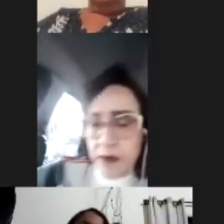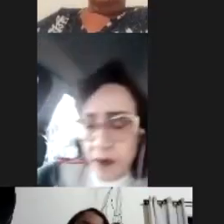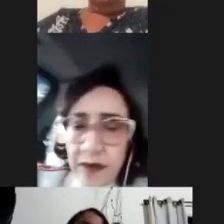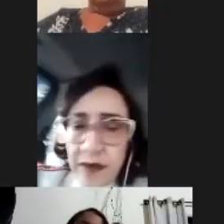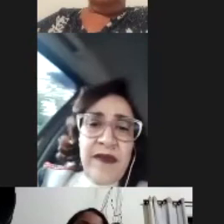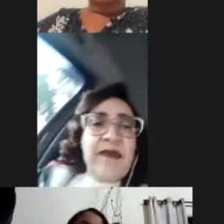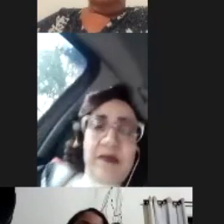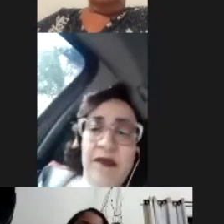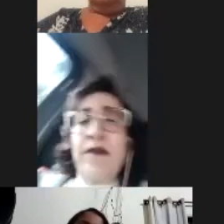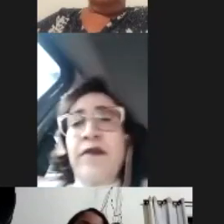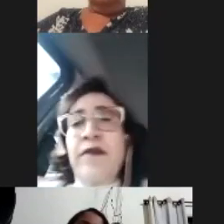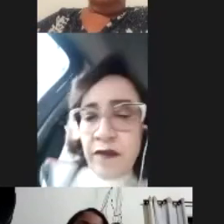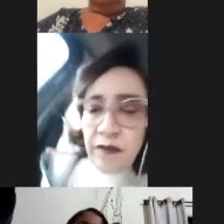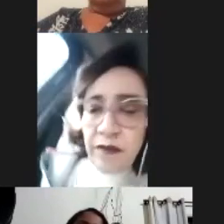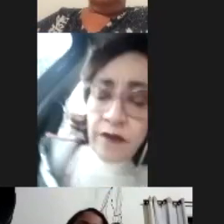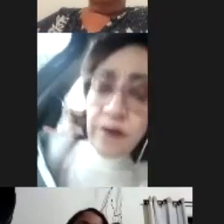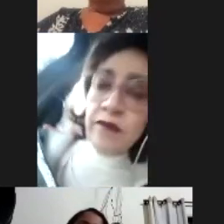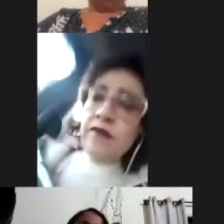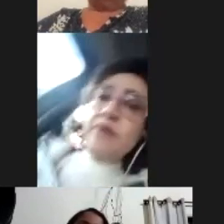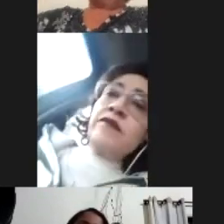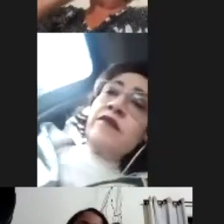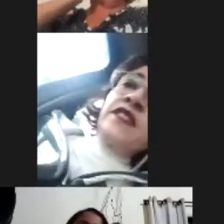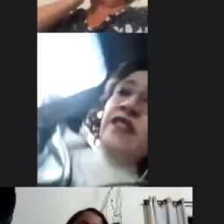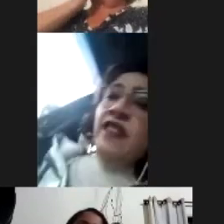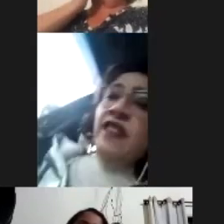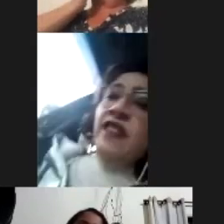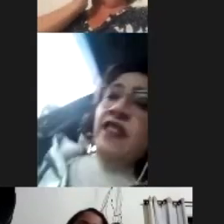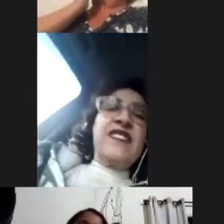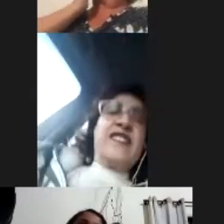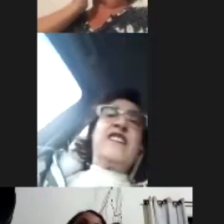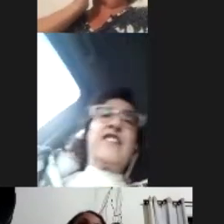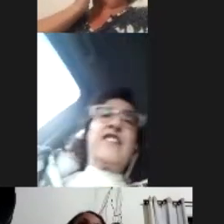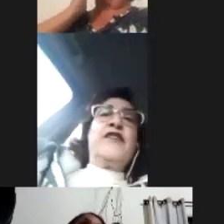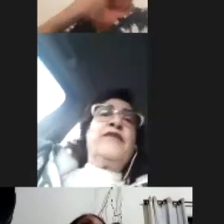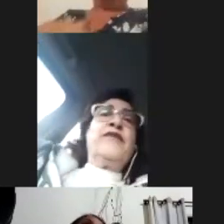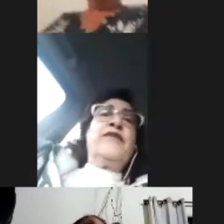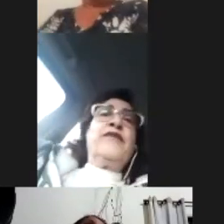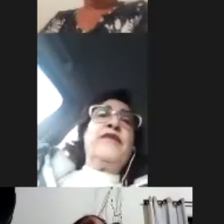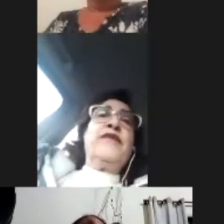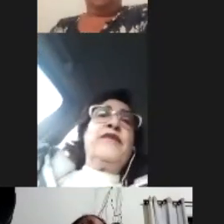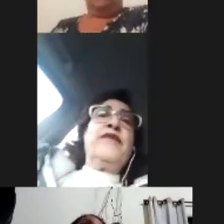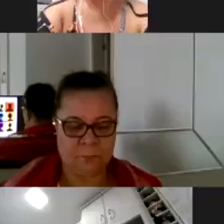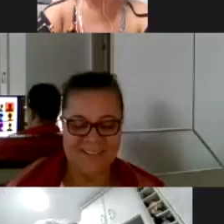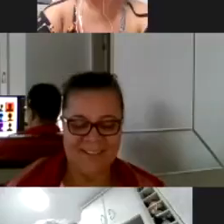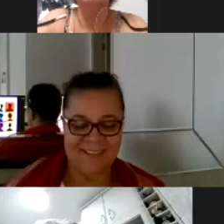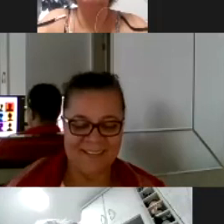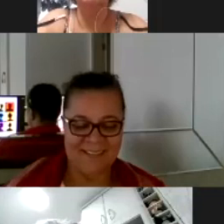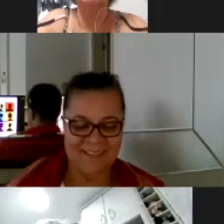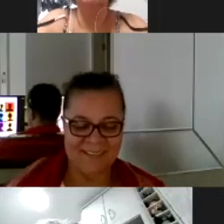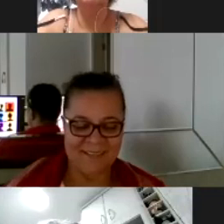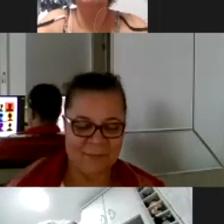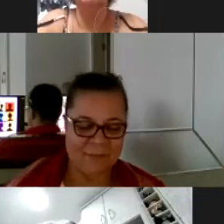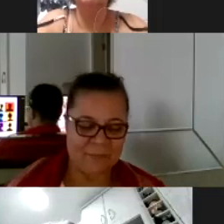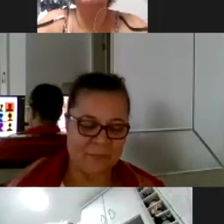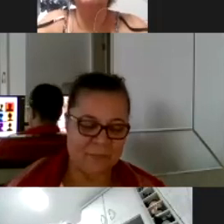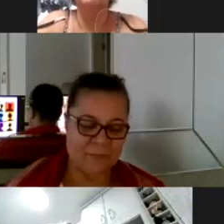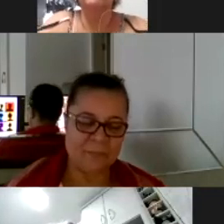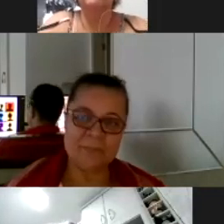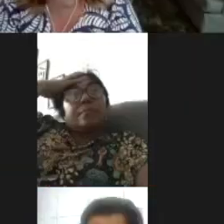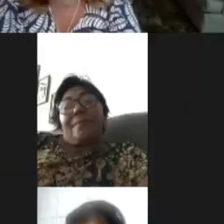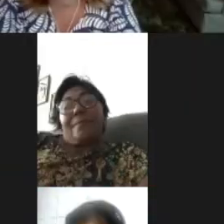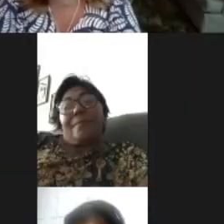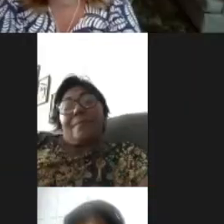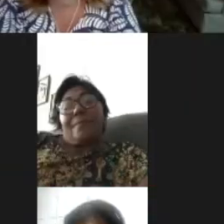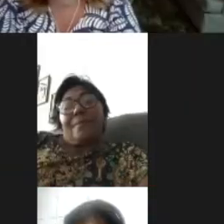entusiastas, né, Dé? Sim. Sim, com certeza. Estão arrasando as duas. Né? Porque talvez elas, mais do